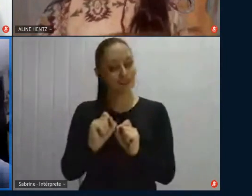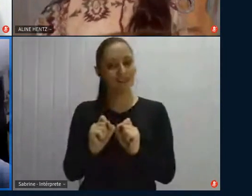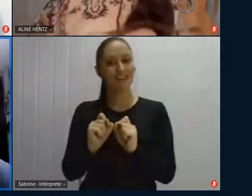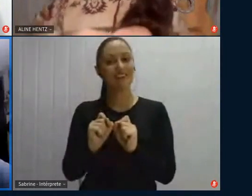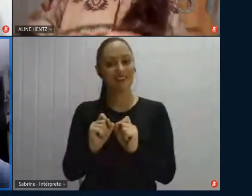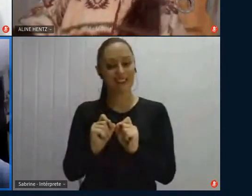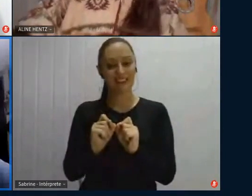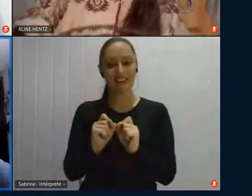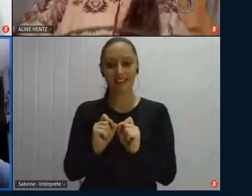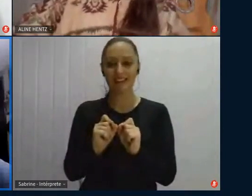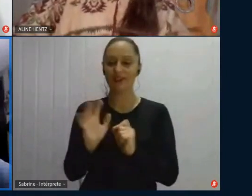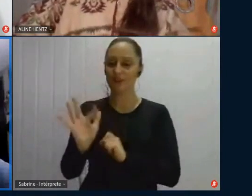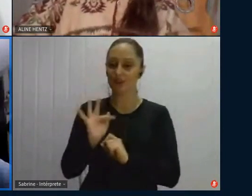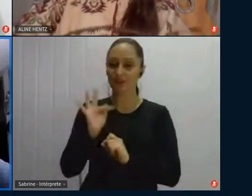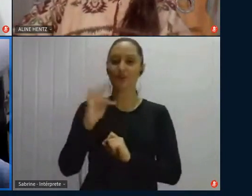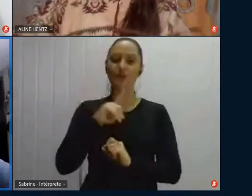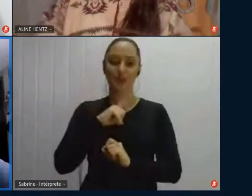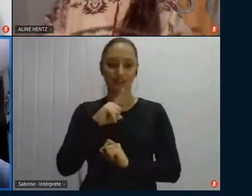e uma